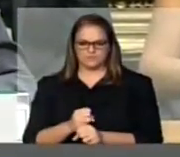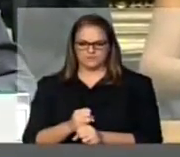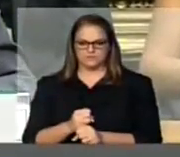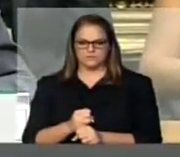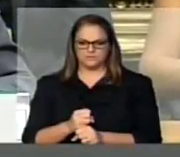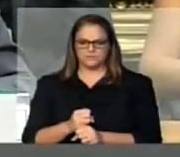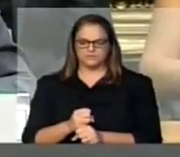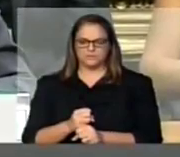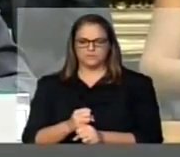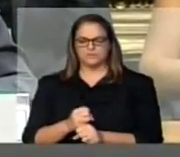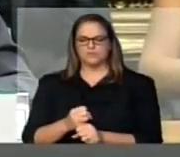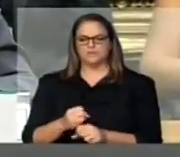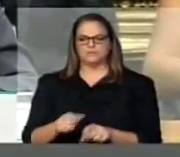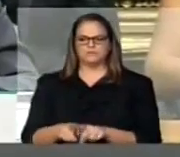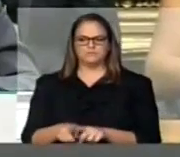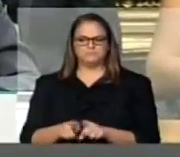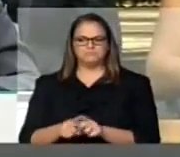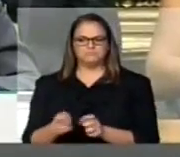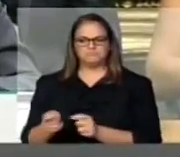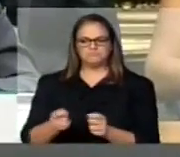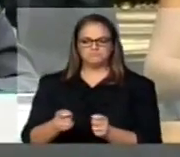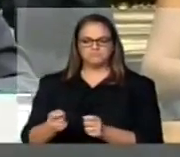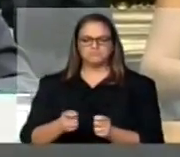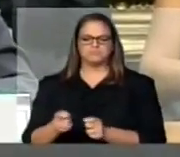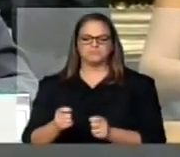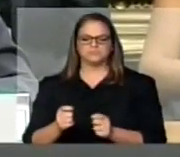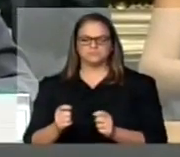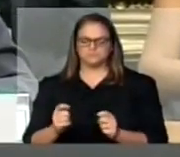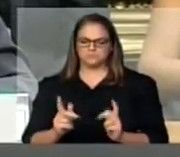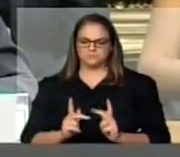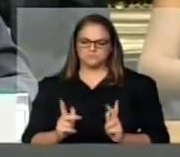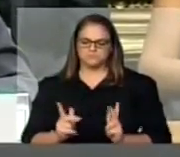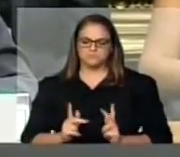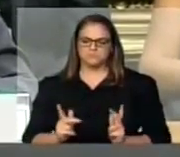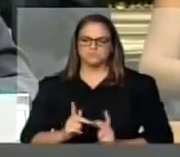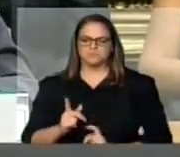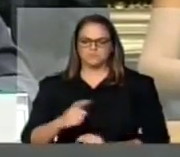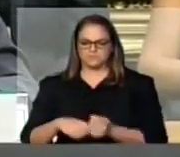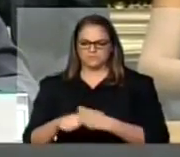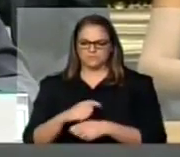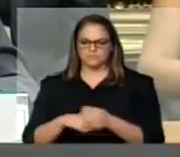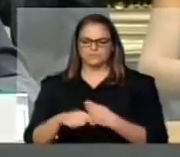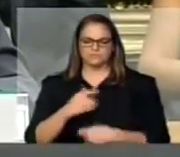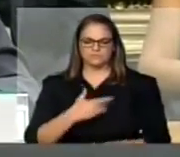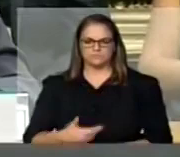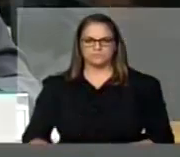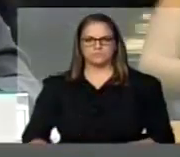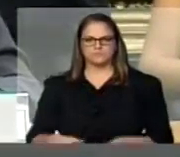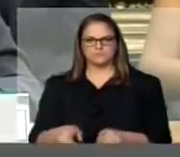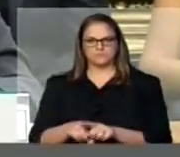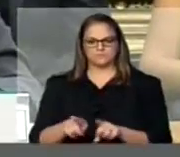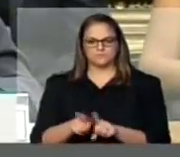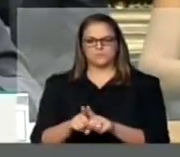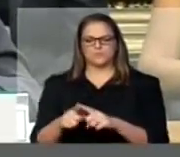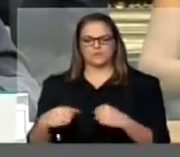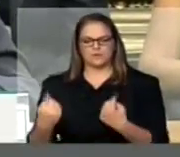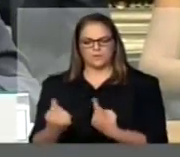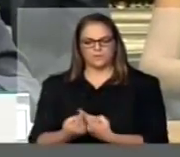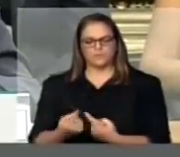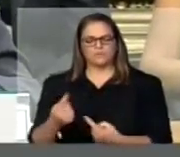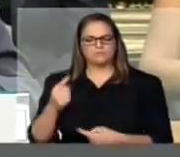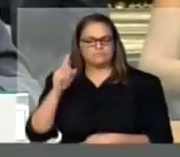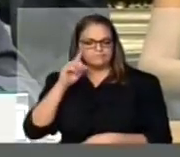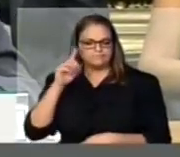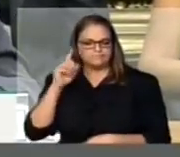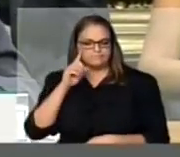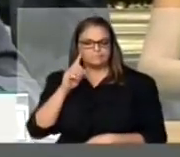o propalado controle pessoal e centralizado da condução econômica do governo e as reuniões diárias com os sucessivos ministros